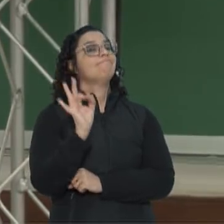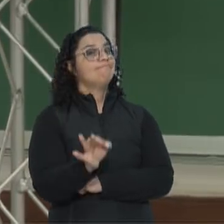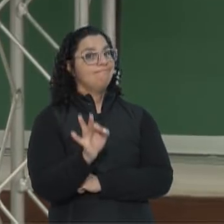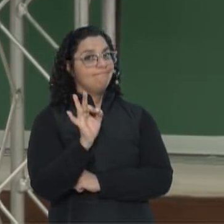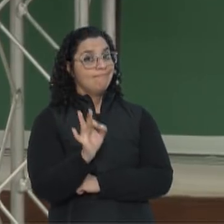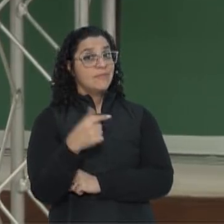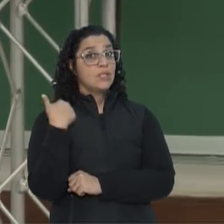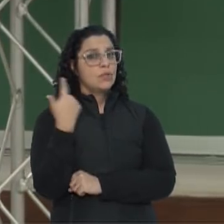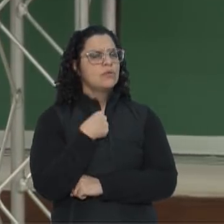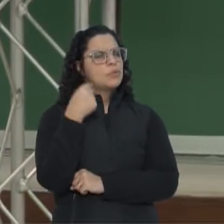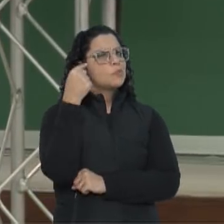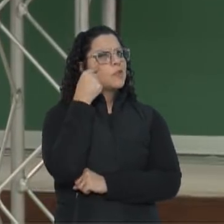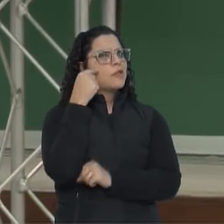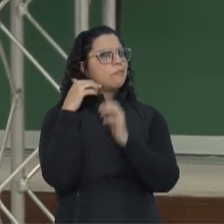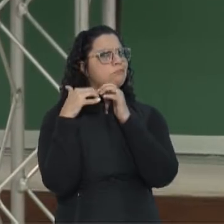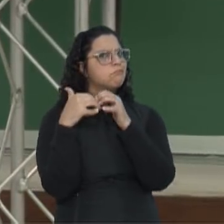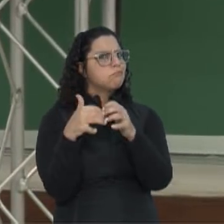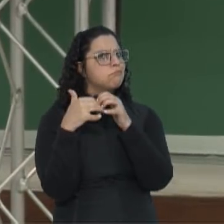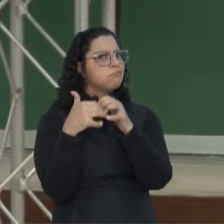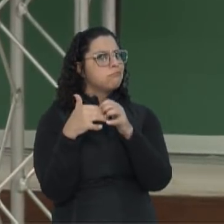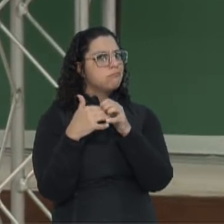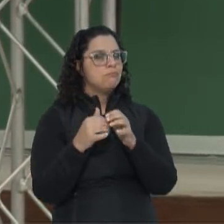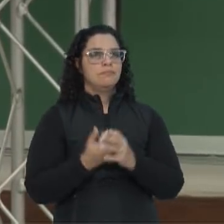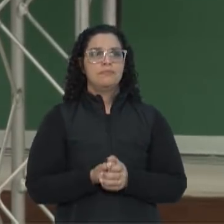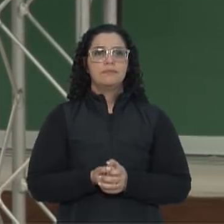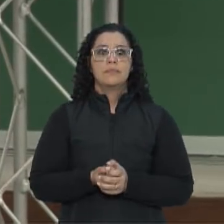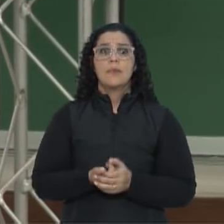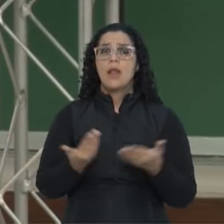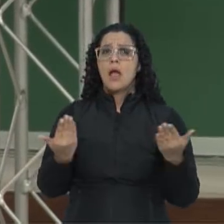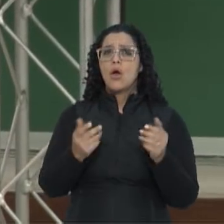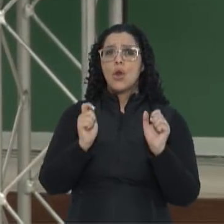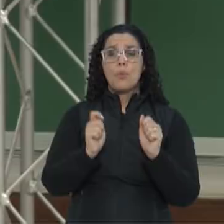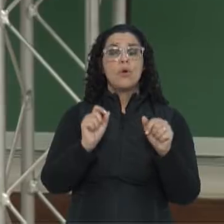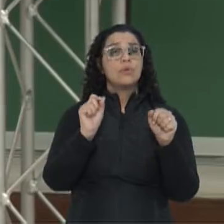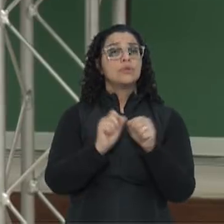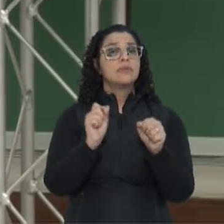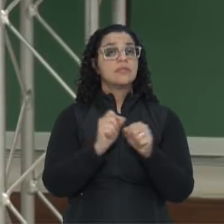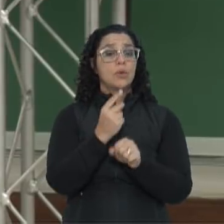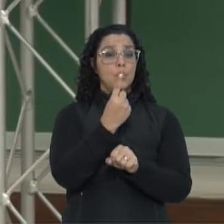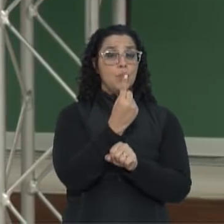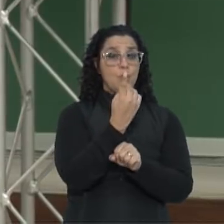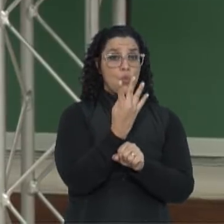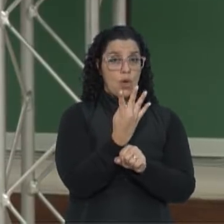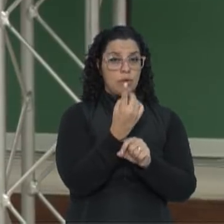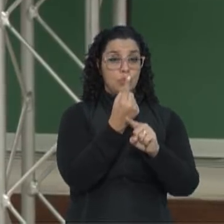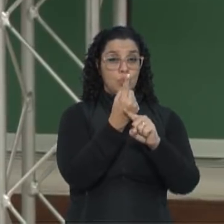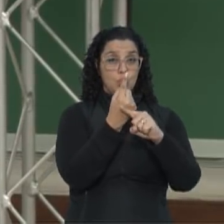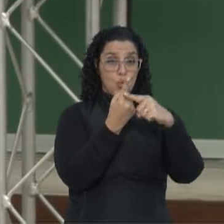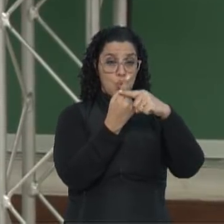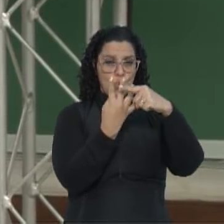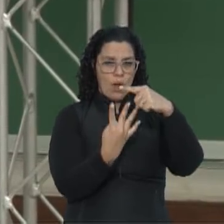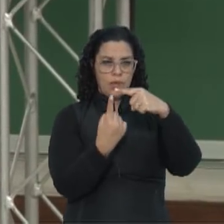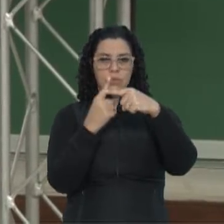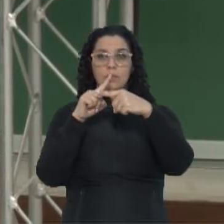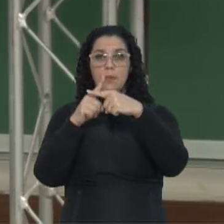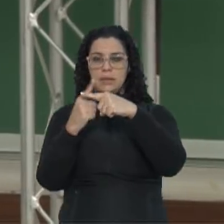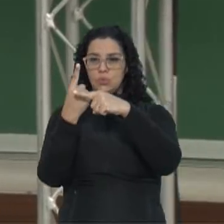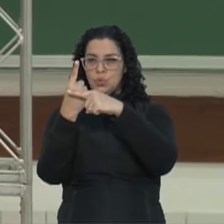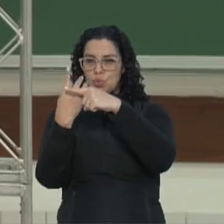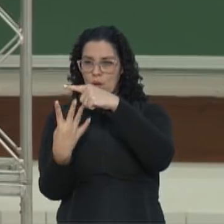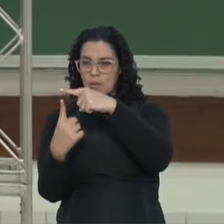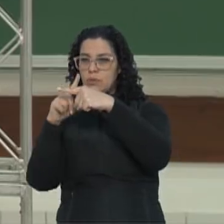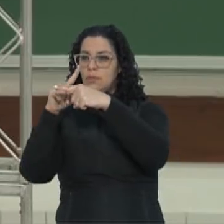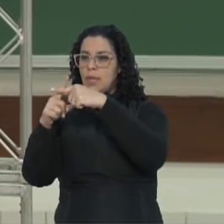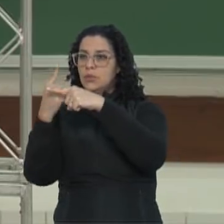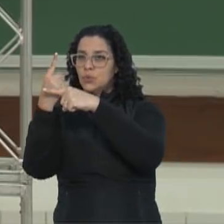Então vamos pensar aqui nesse problema. O que eu poderia ter feito? 1/4 mais 1/4 mais 1/4. Vamos